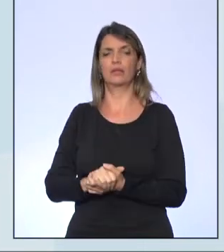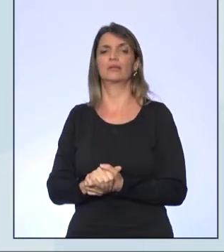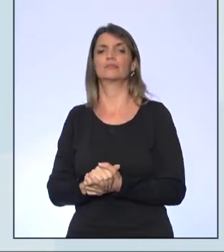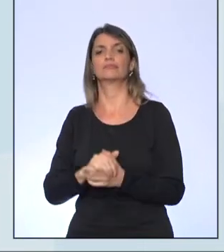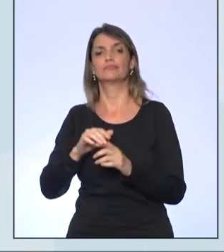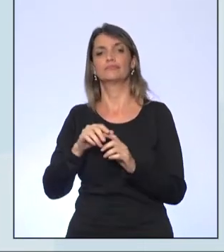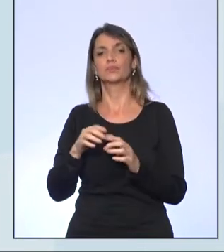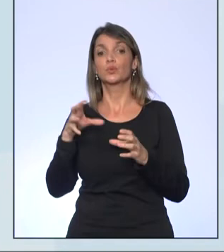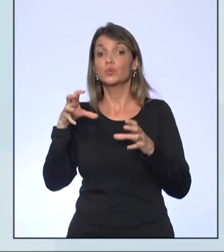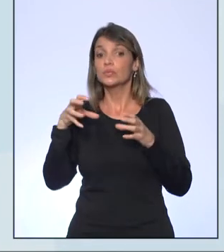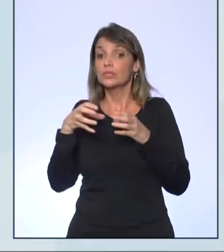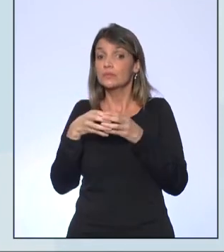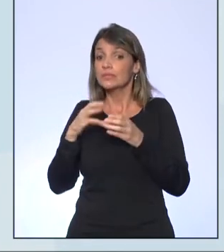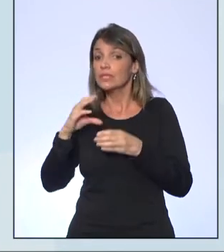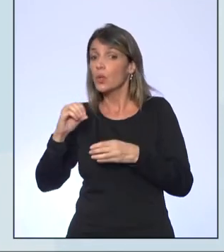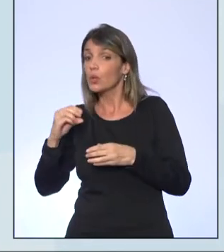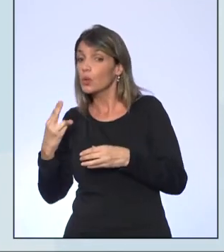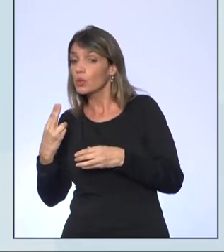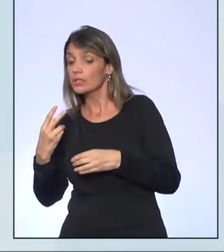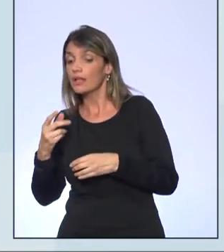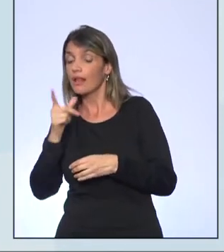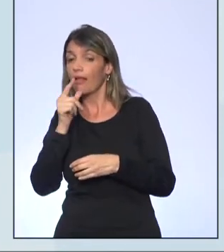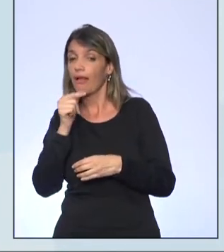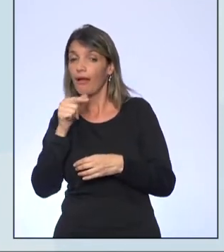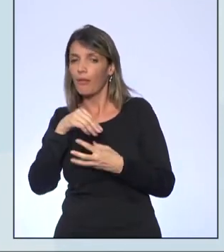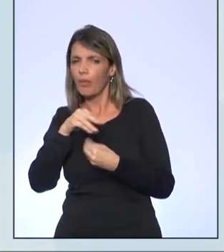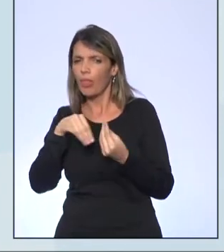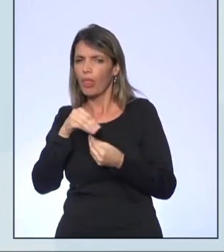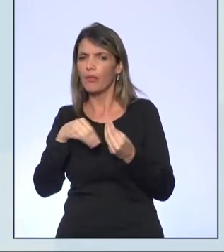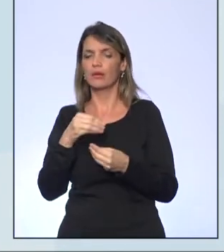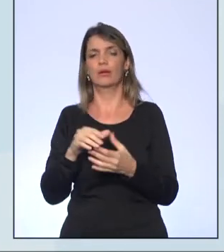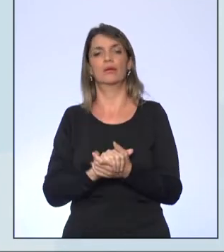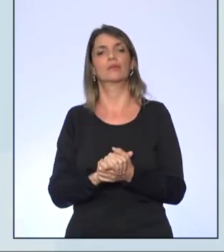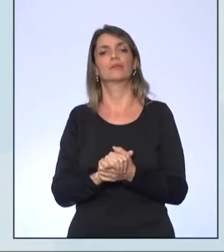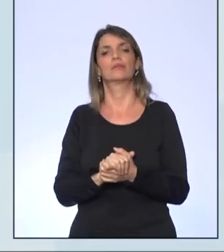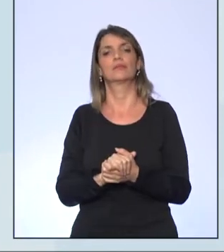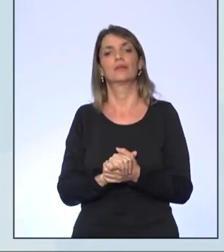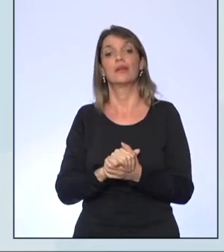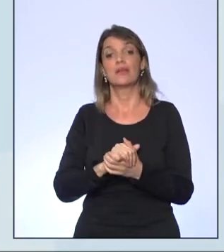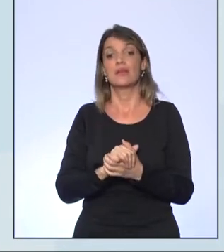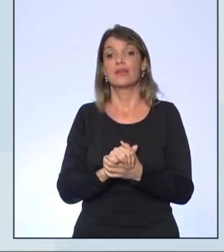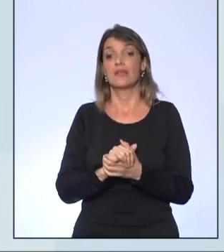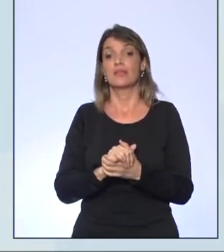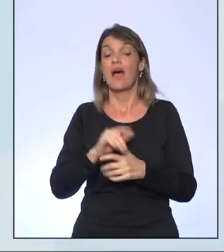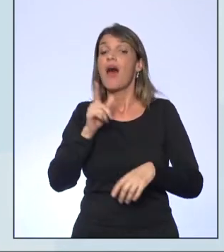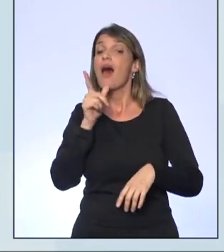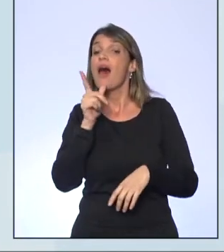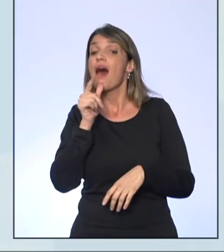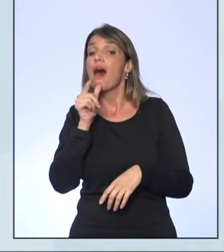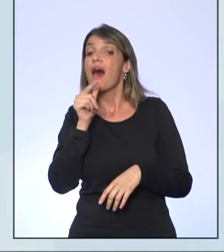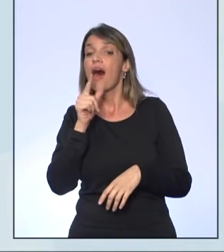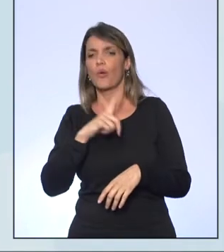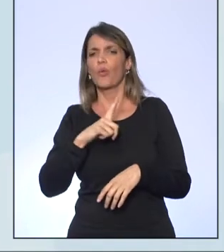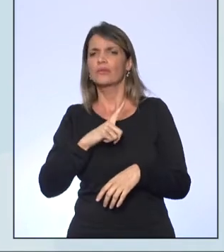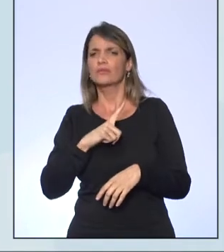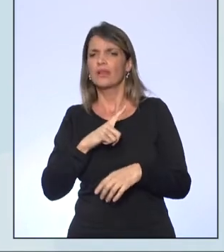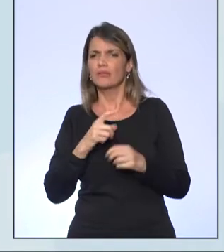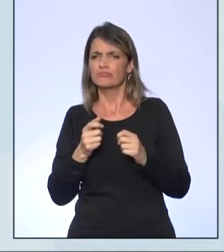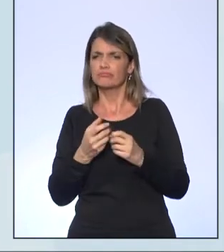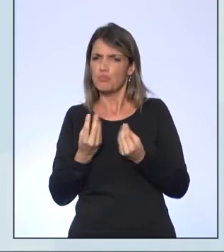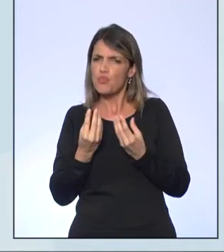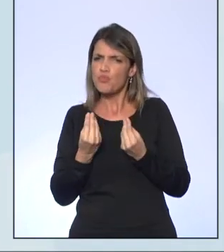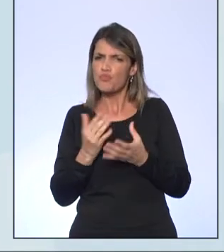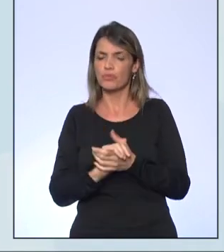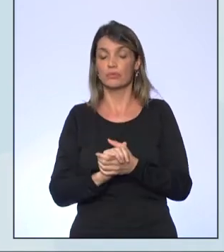no líquido, ou E, formação de uma quantidade significativa de água. Então, a ideia é saber por que quando a gente